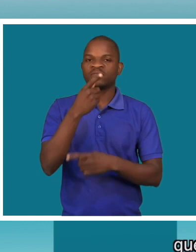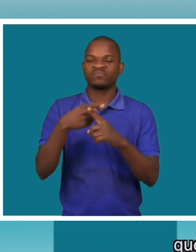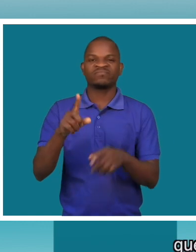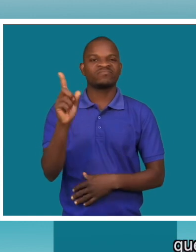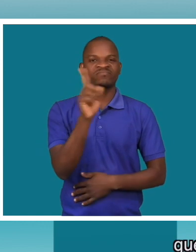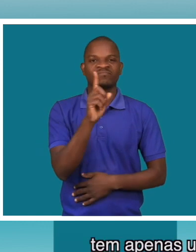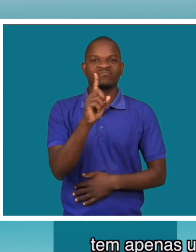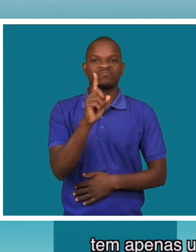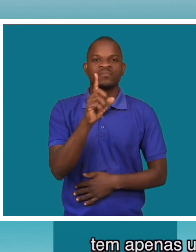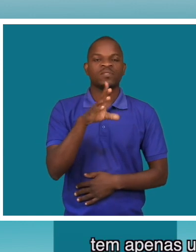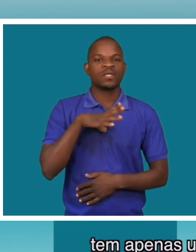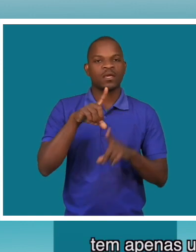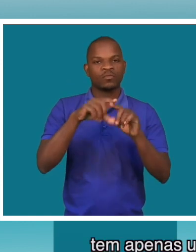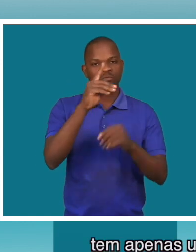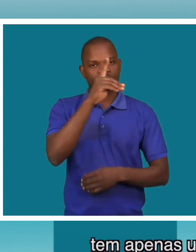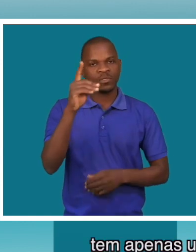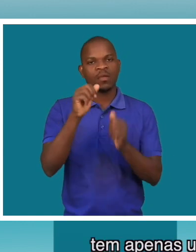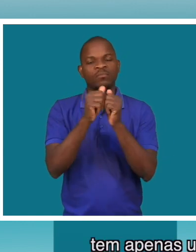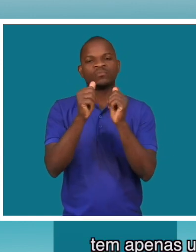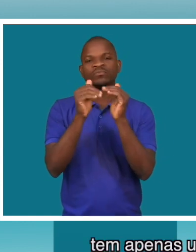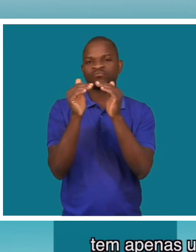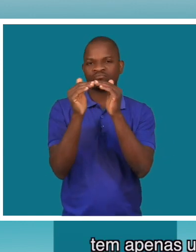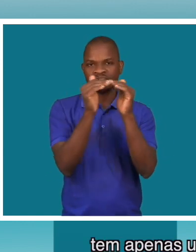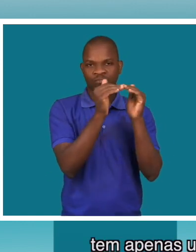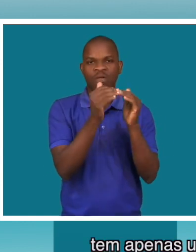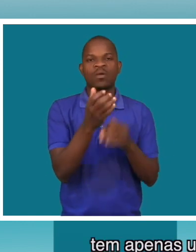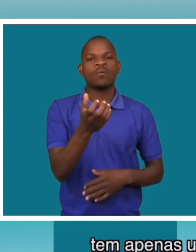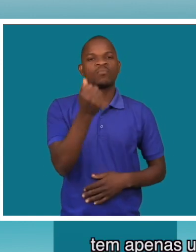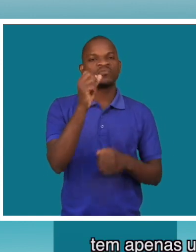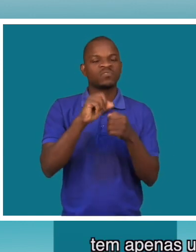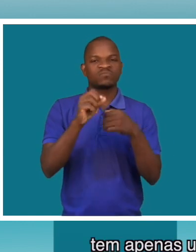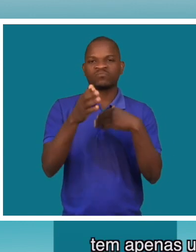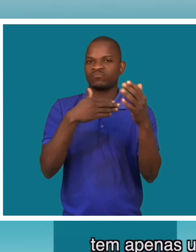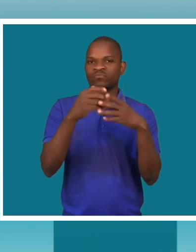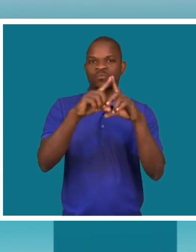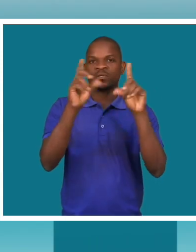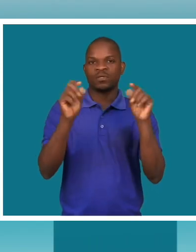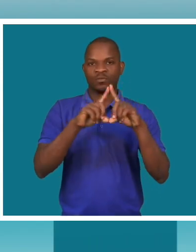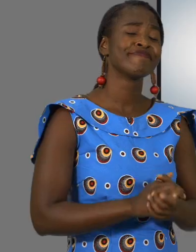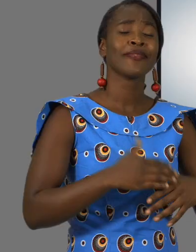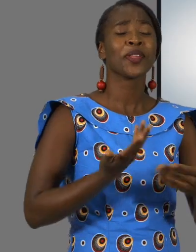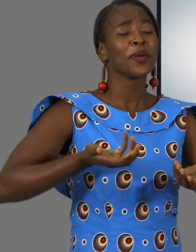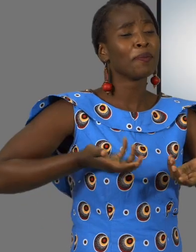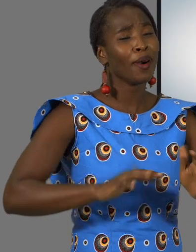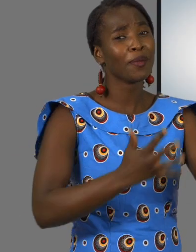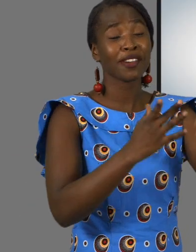é diferente. Tem apenas uma deficiência, mas é igual a todos nós e pode fazer o que cada um de nós faz.